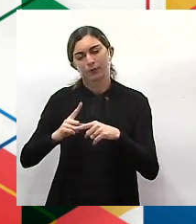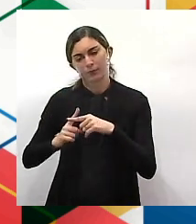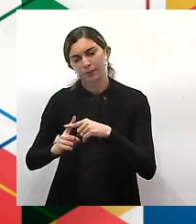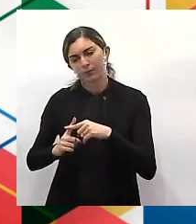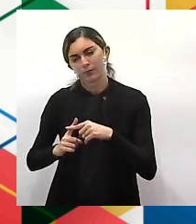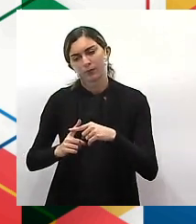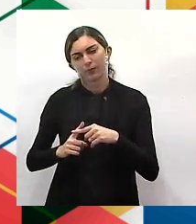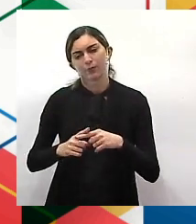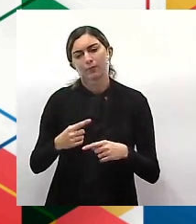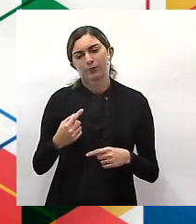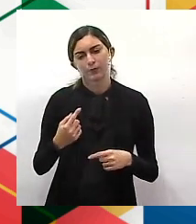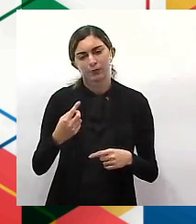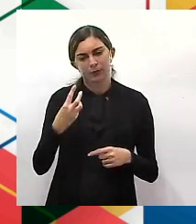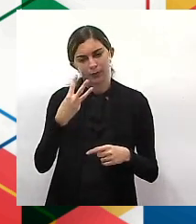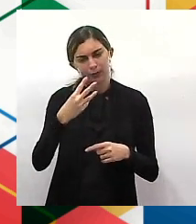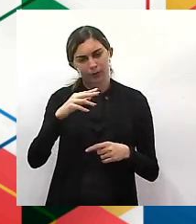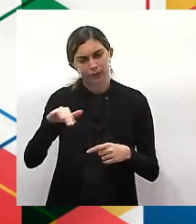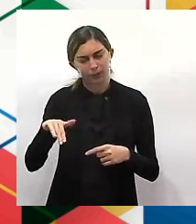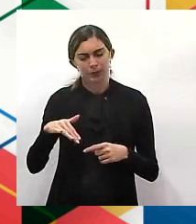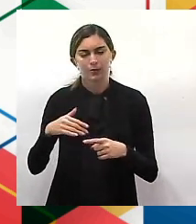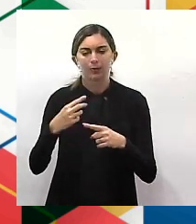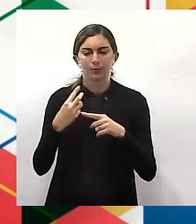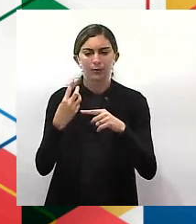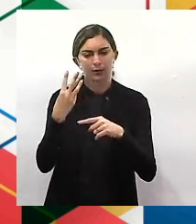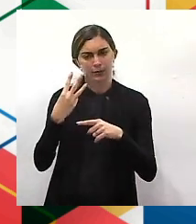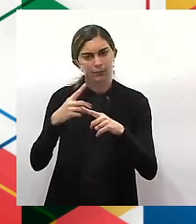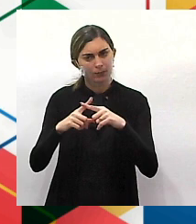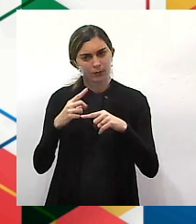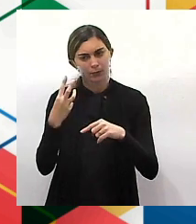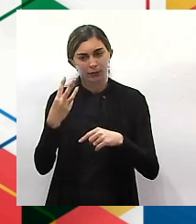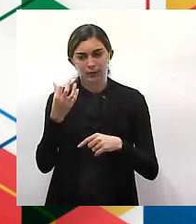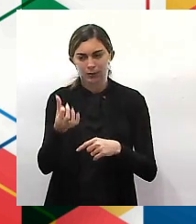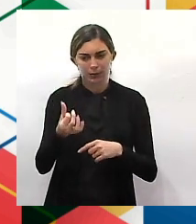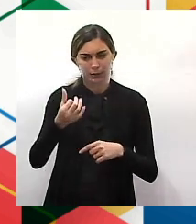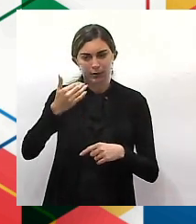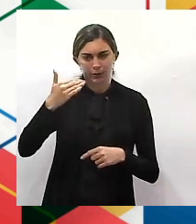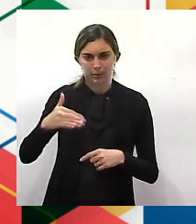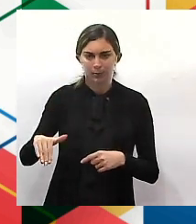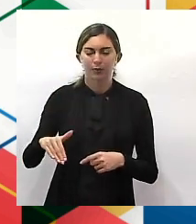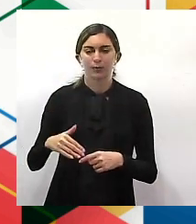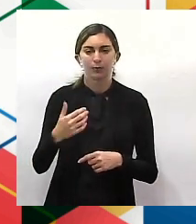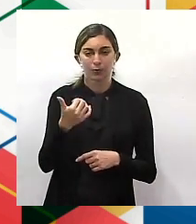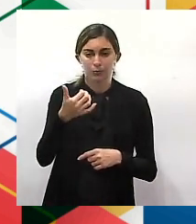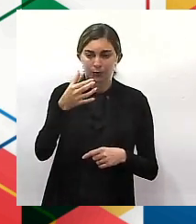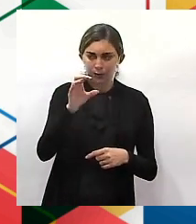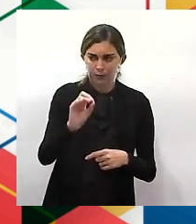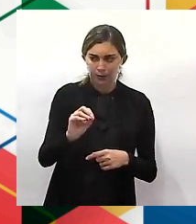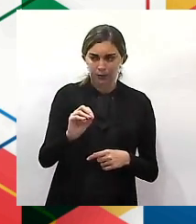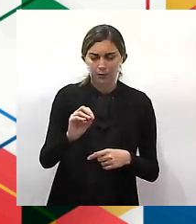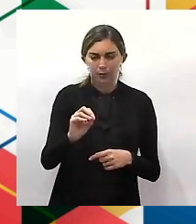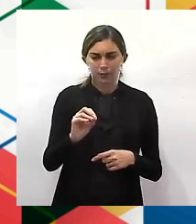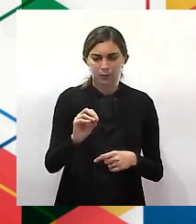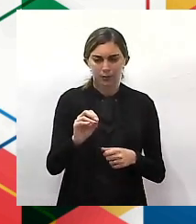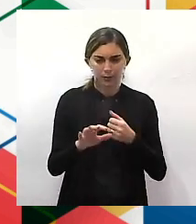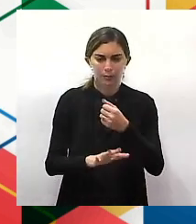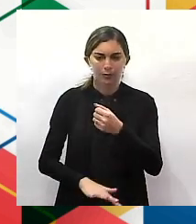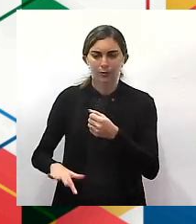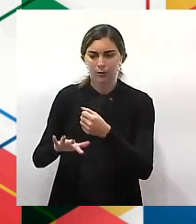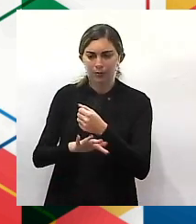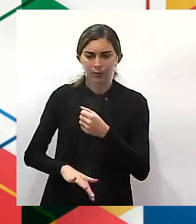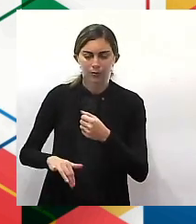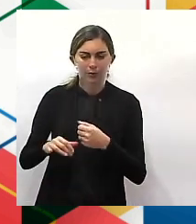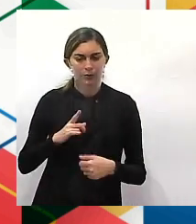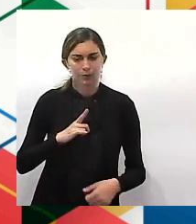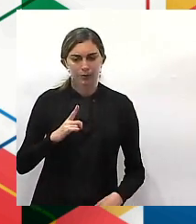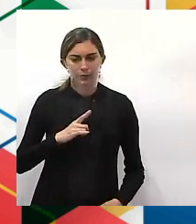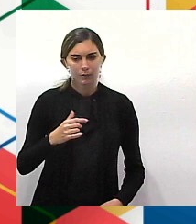3,5. 3,5 mais 3 dá 6,5. Então, dos 10, que era a área do retângulo, você